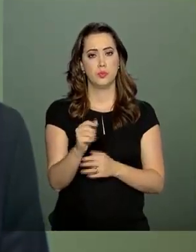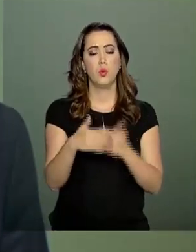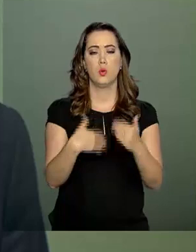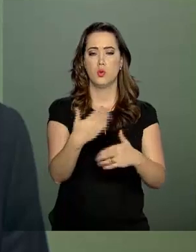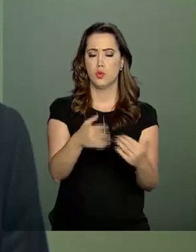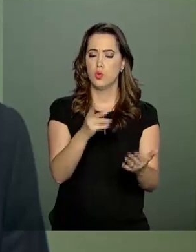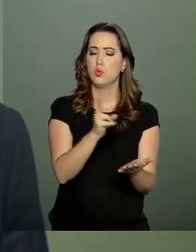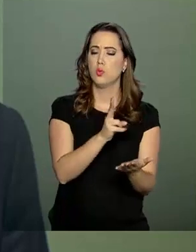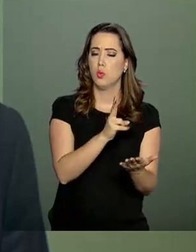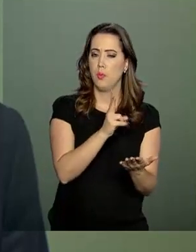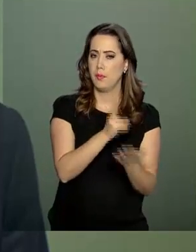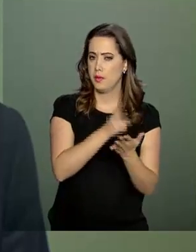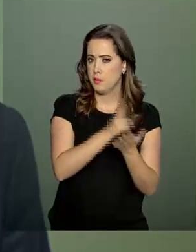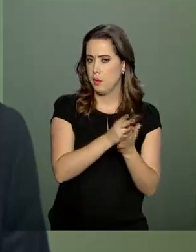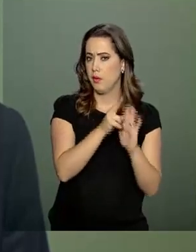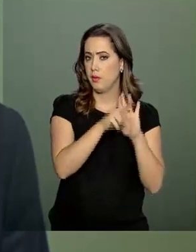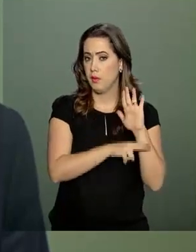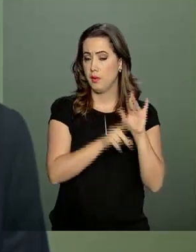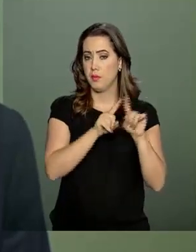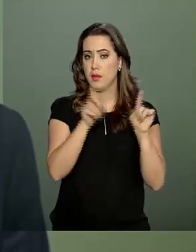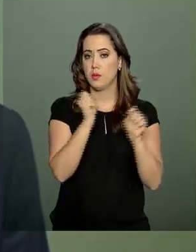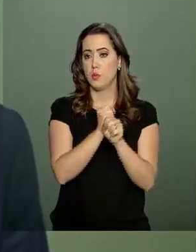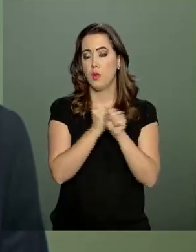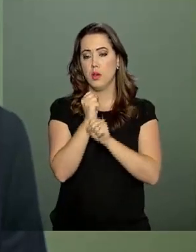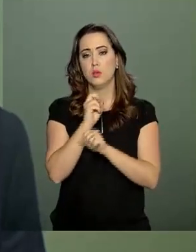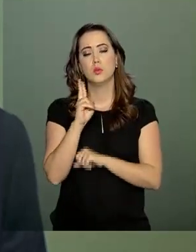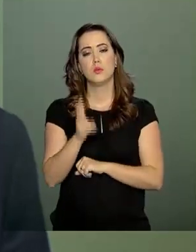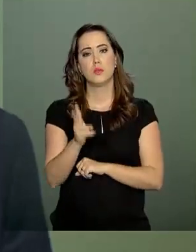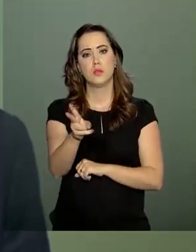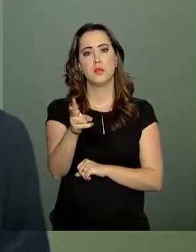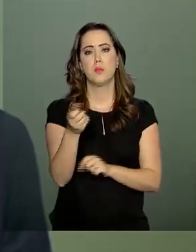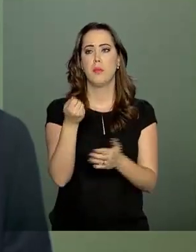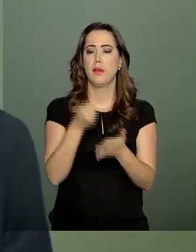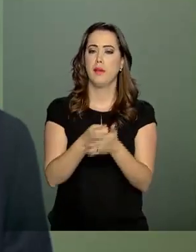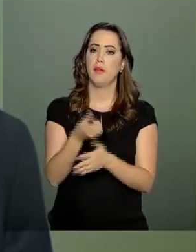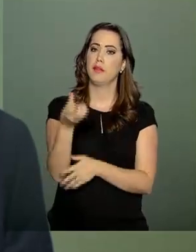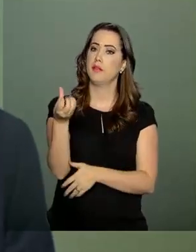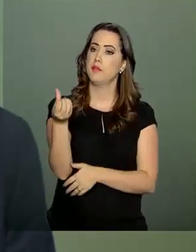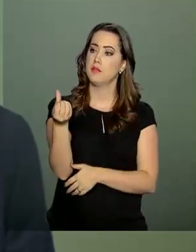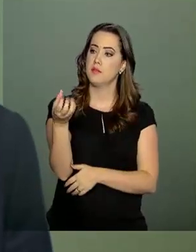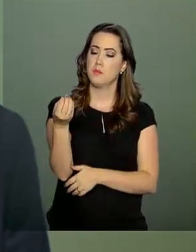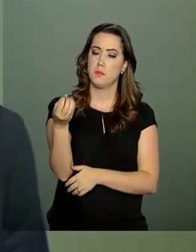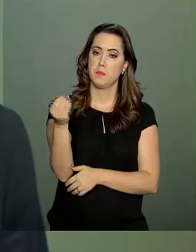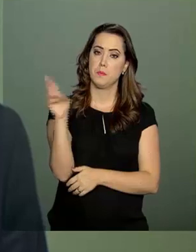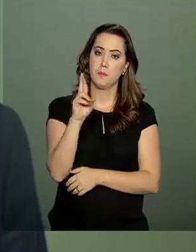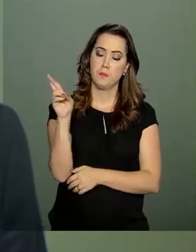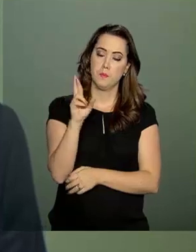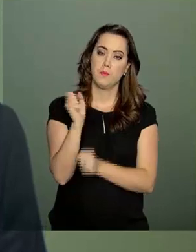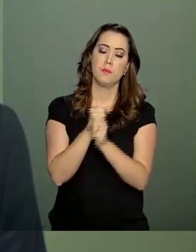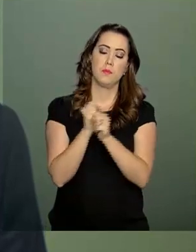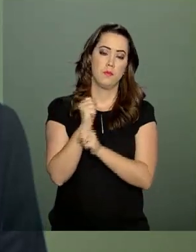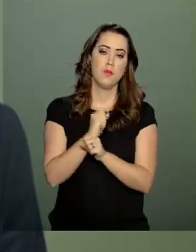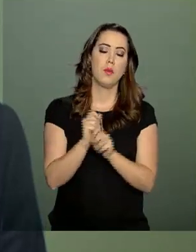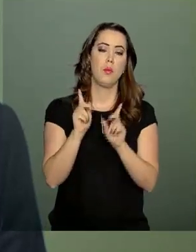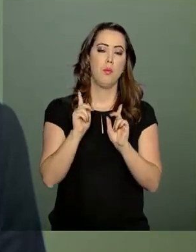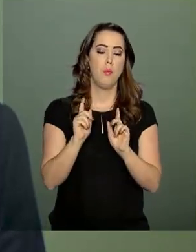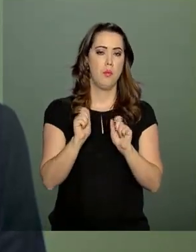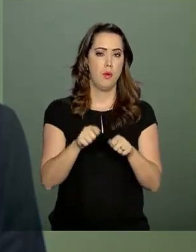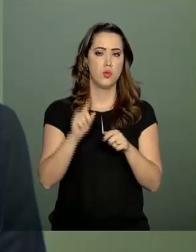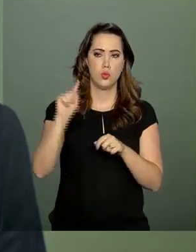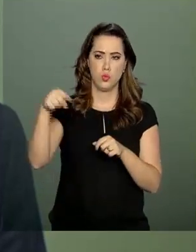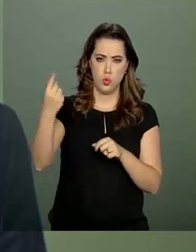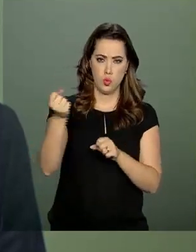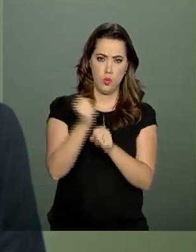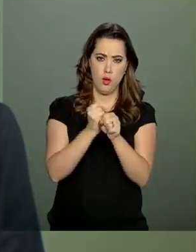continua essa sistemática, só que há um mínimo anual que tem que ser atingido, que é esse mínimo de 600 reais, que ele poderá, inclusive, no ano